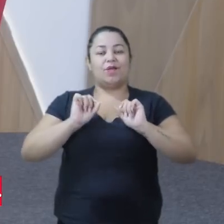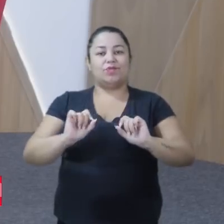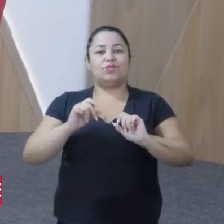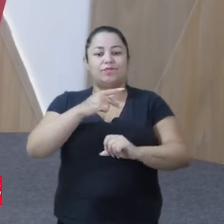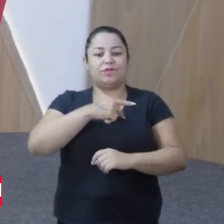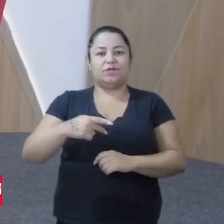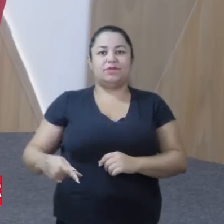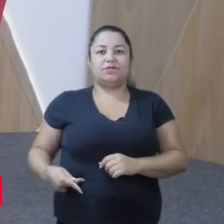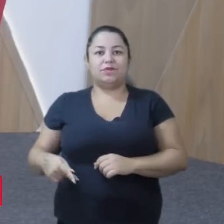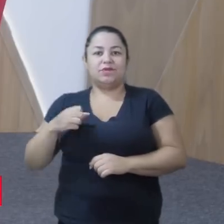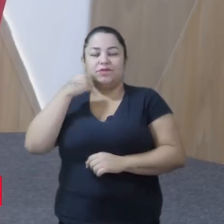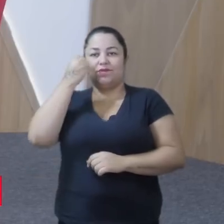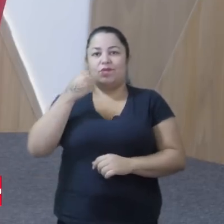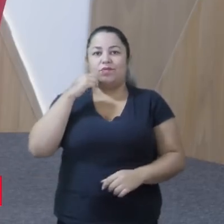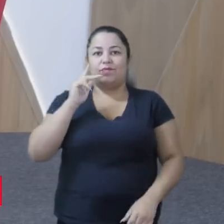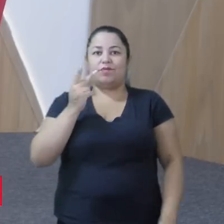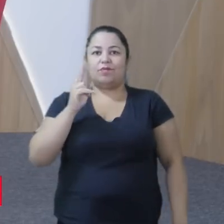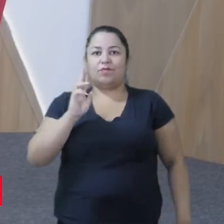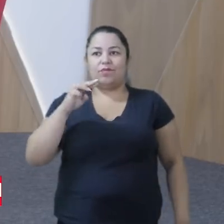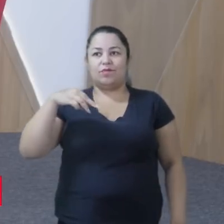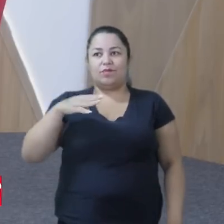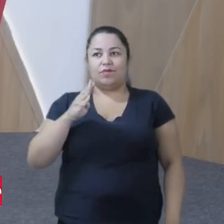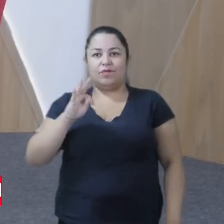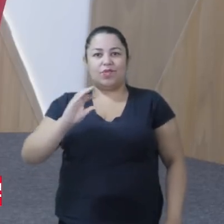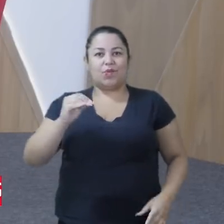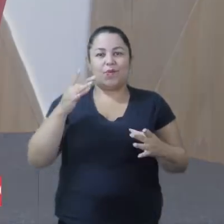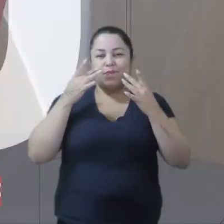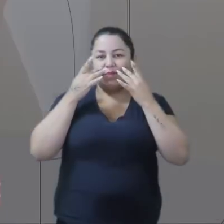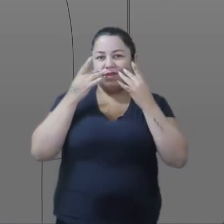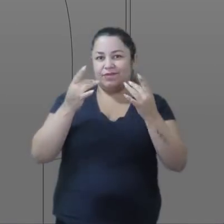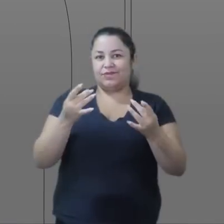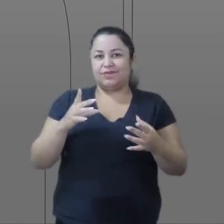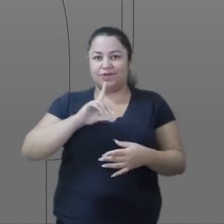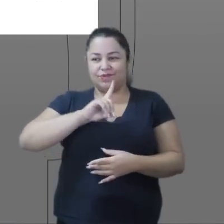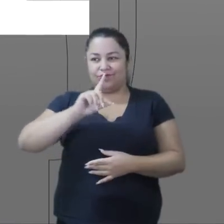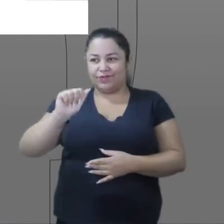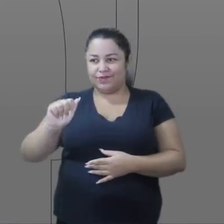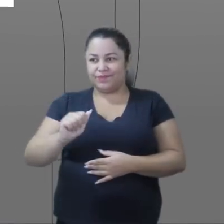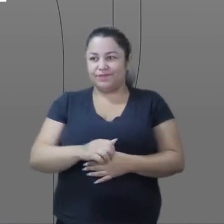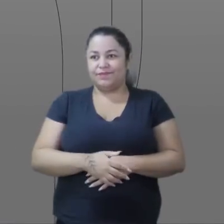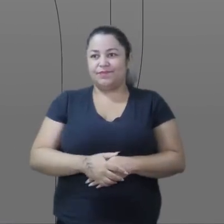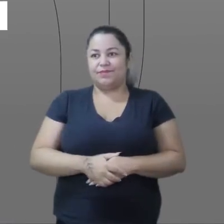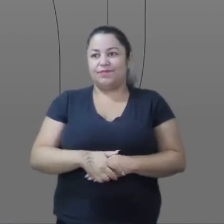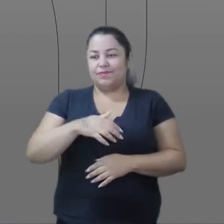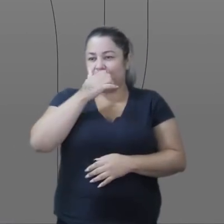PT, senador Humberto Costa, em homenagem a esse dia.